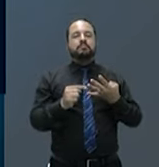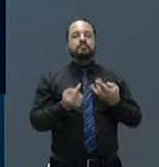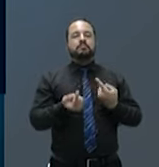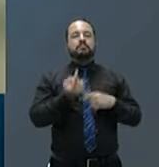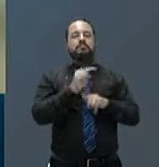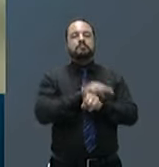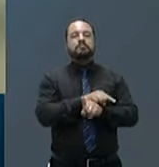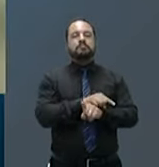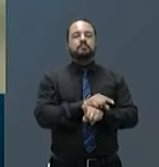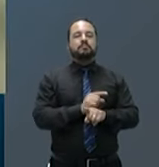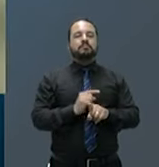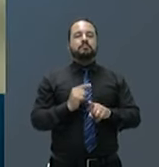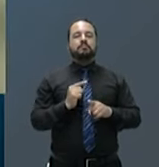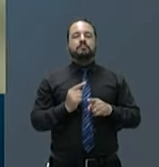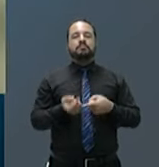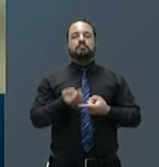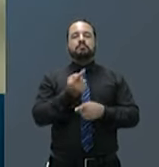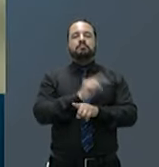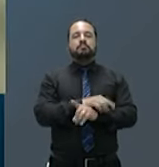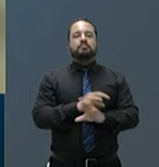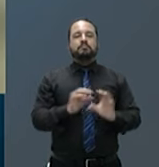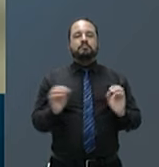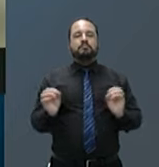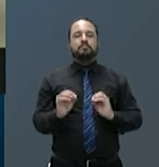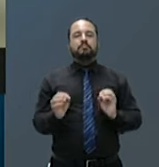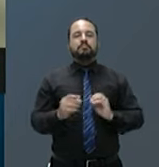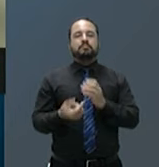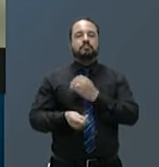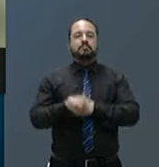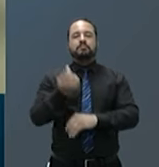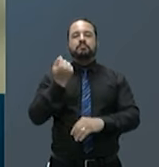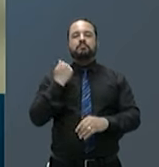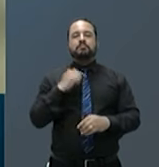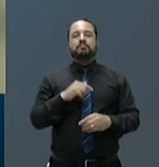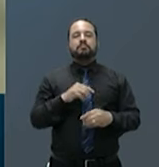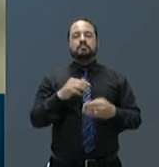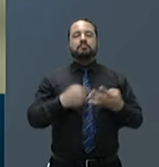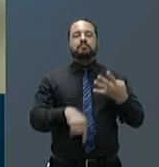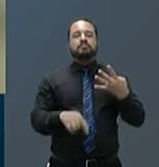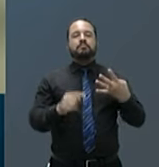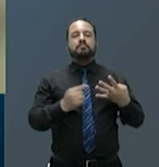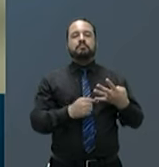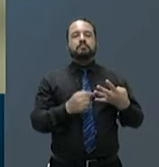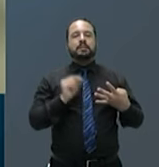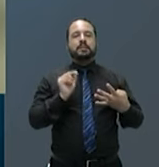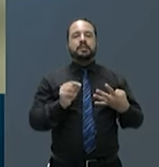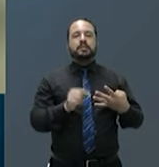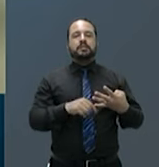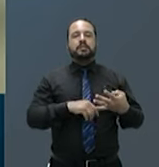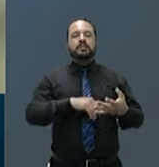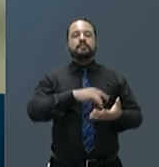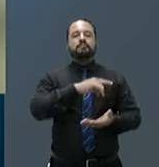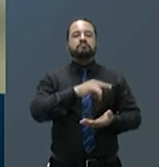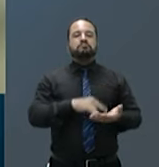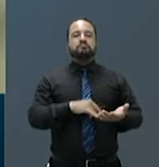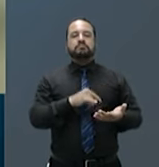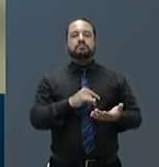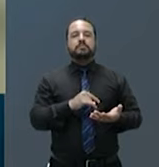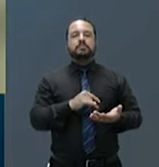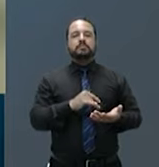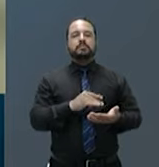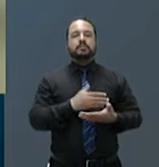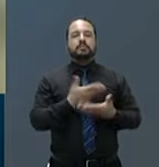arguindo-se que no caso não haveria a incidência do repetitivo da forma como pontuada, e, portanto, não haveria